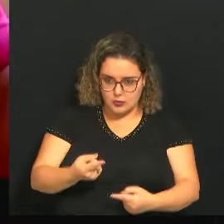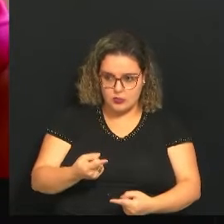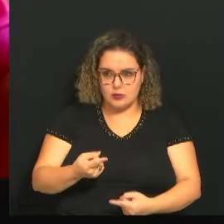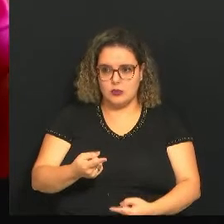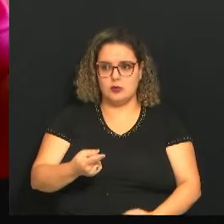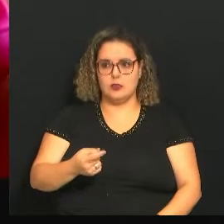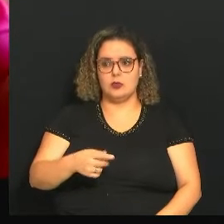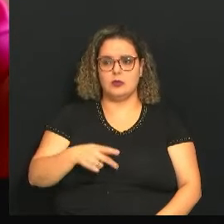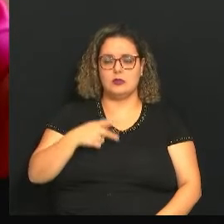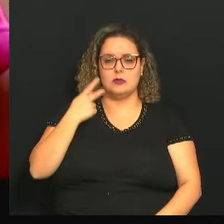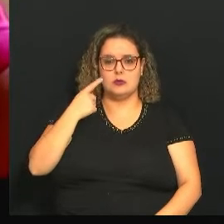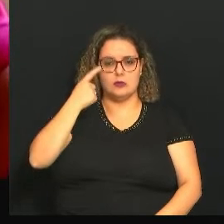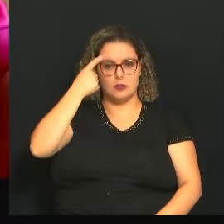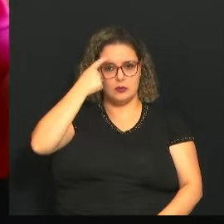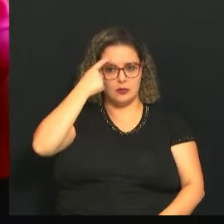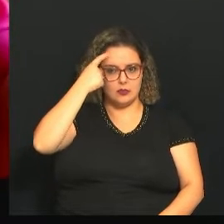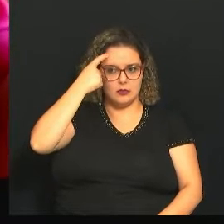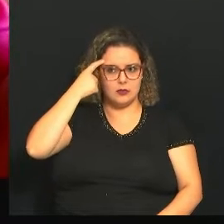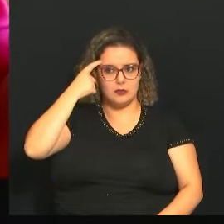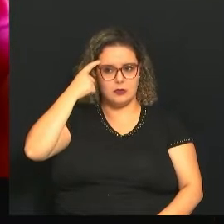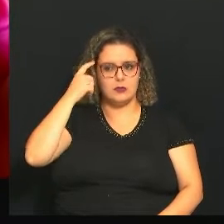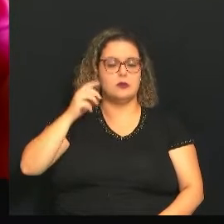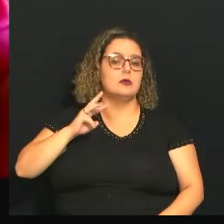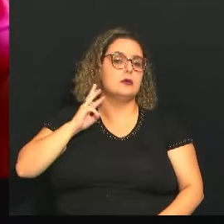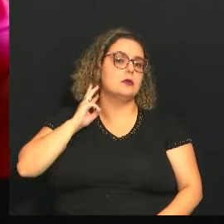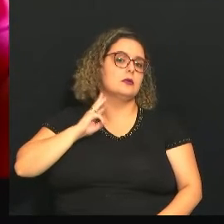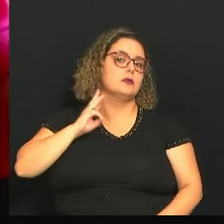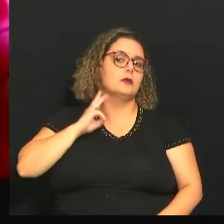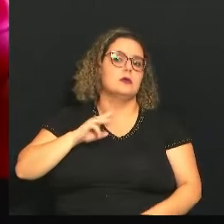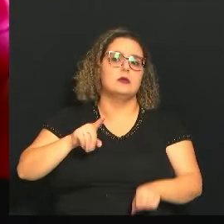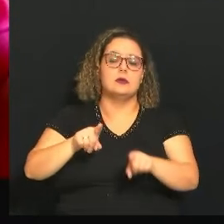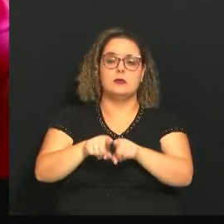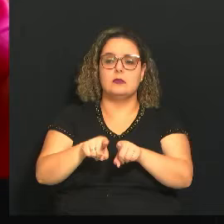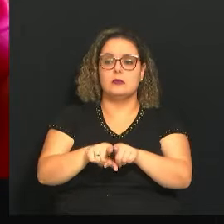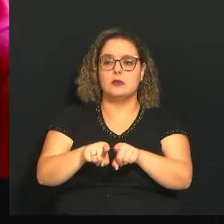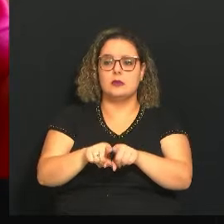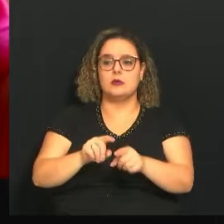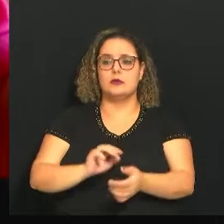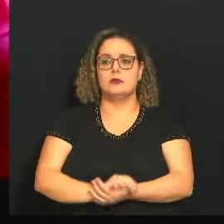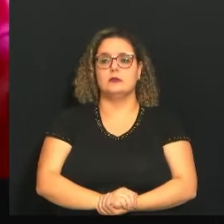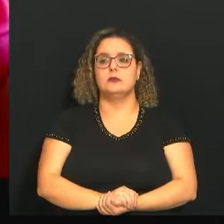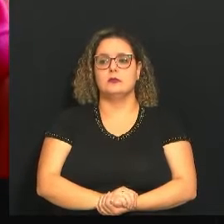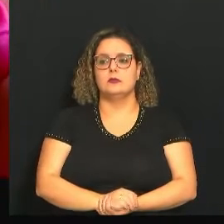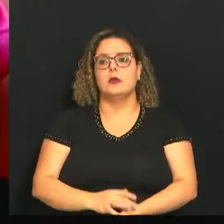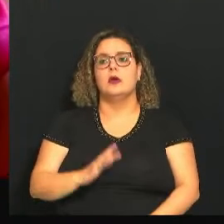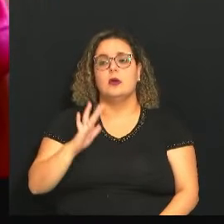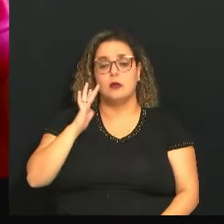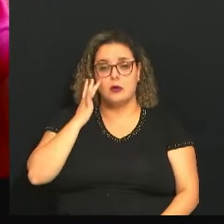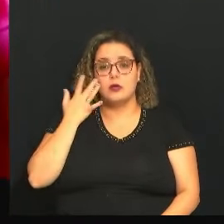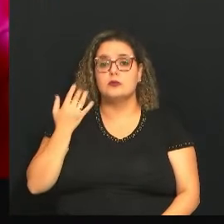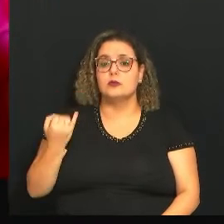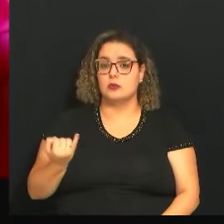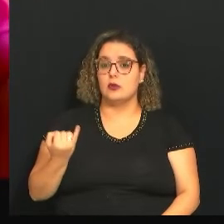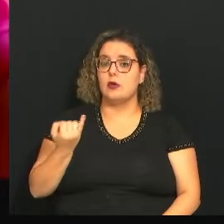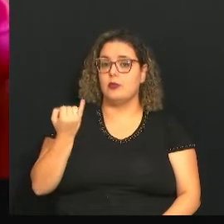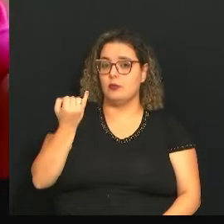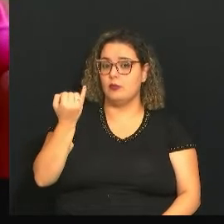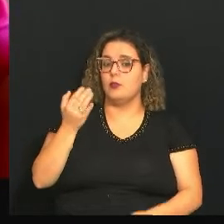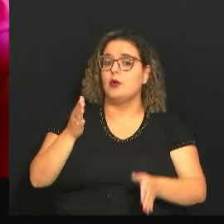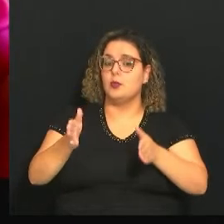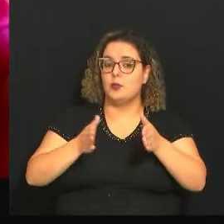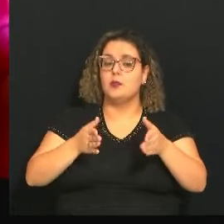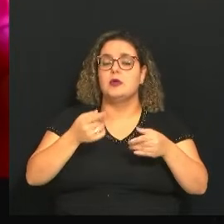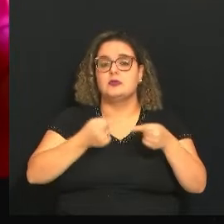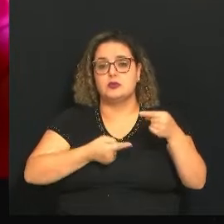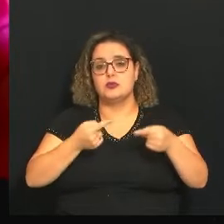também é vereadora, o vereador Cecílio, que é da bancada do PT também. Acho que é importante esse momento aqui de